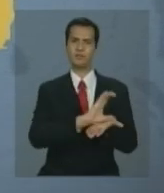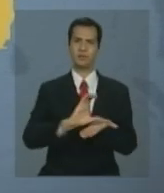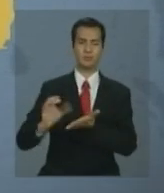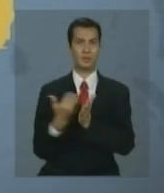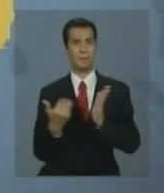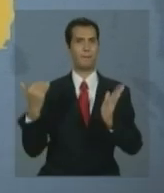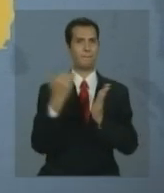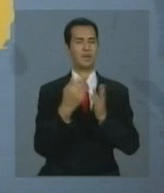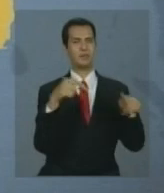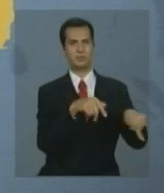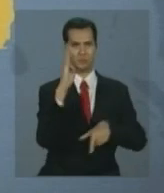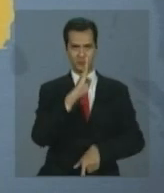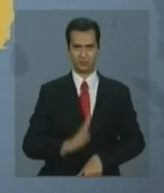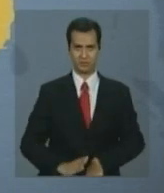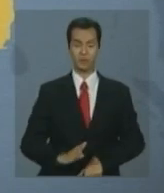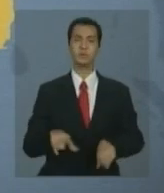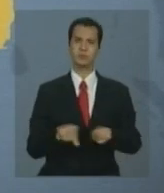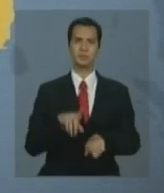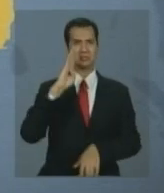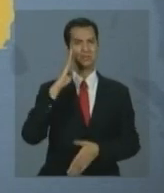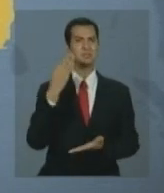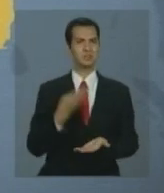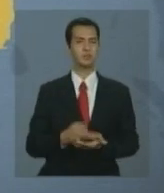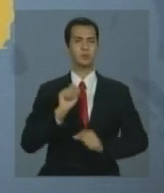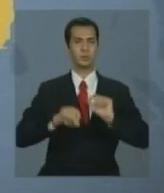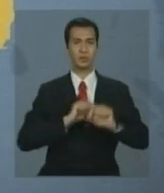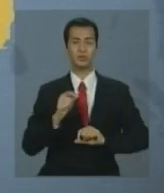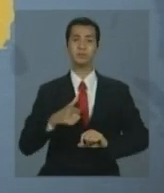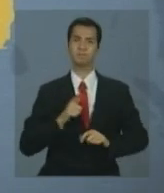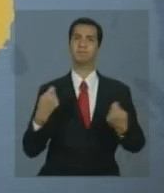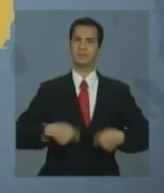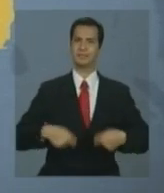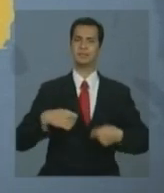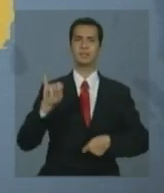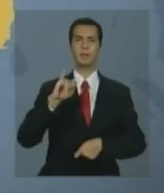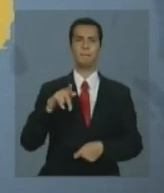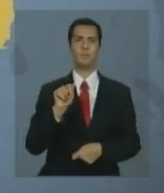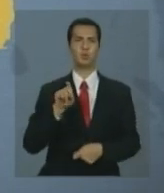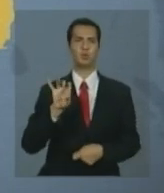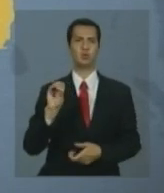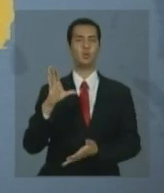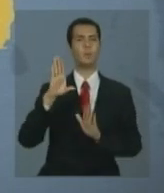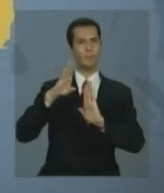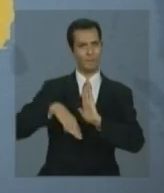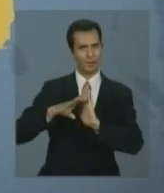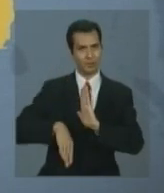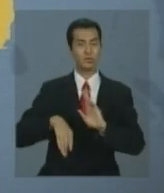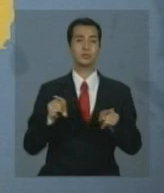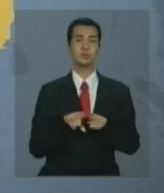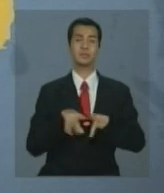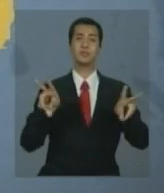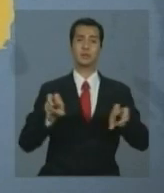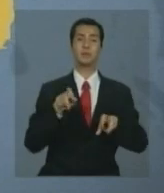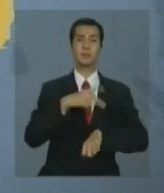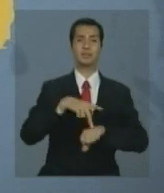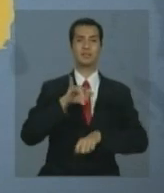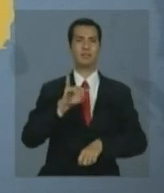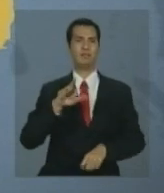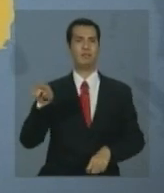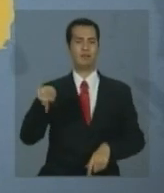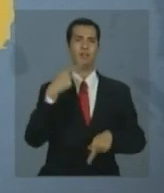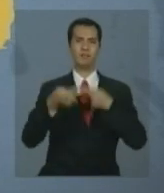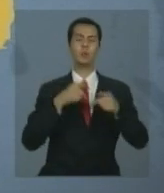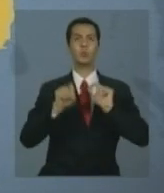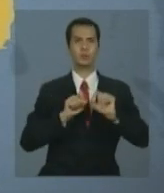no setor privado. Reconheceu a necessidade de redução da carga tributária. E sobre o Irã, voltou a dizer